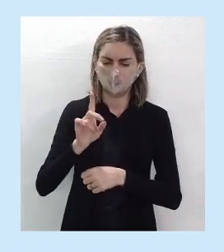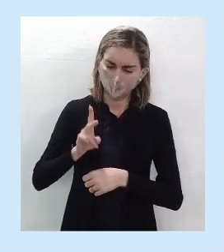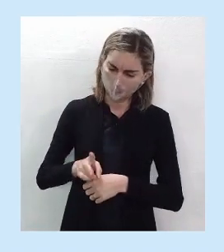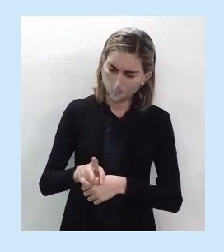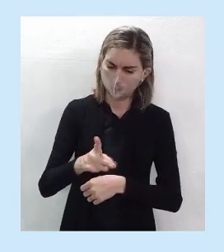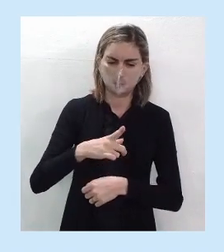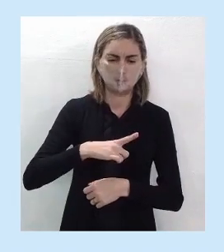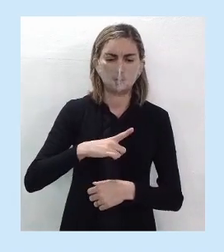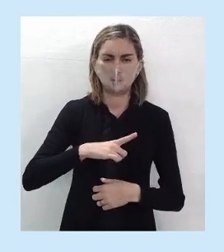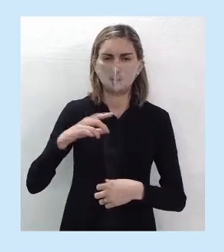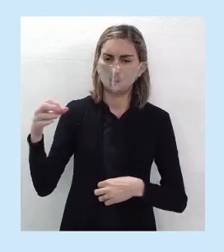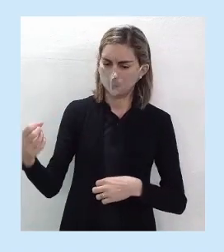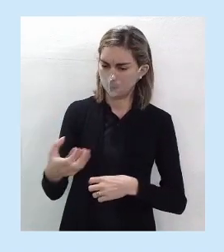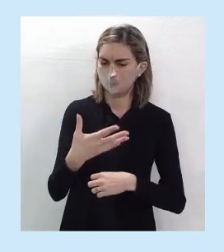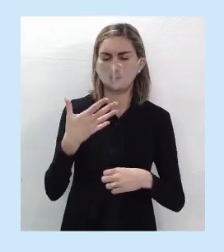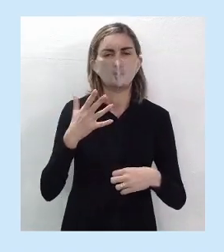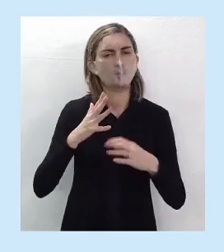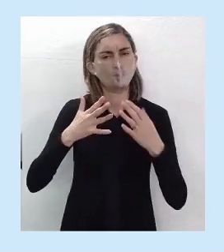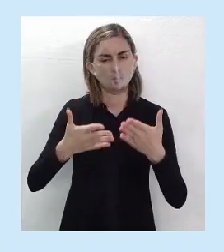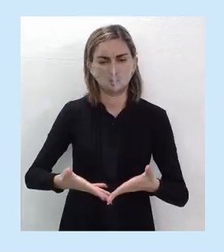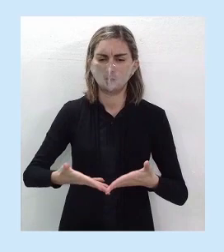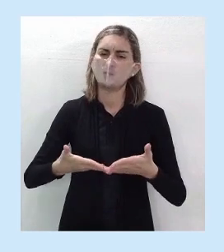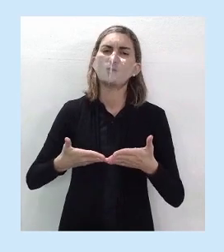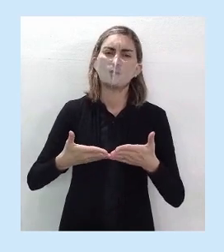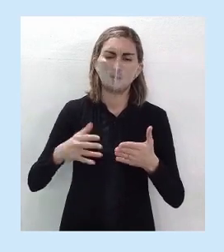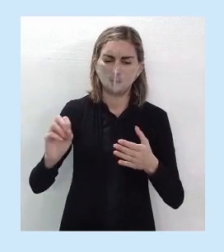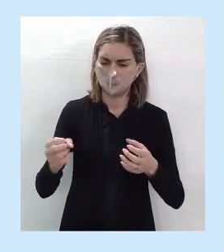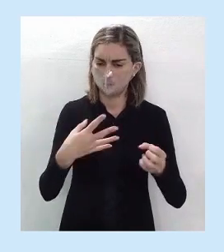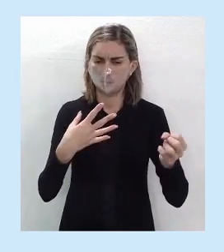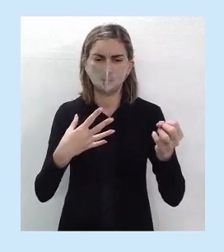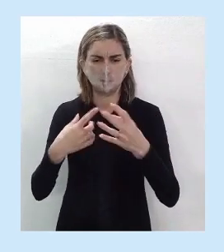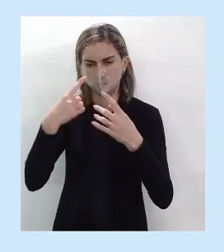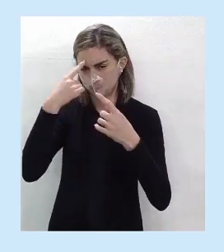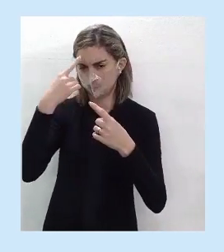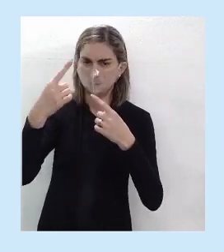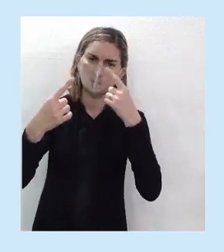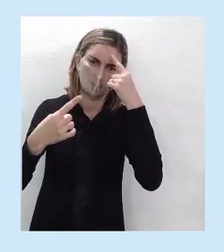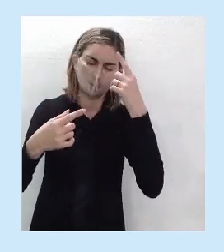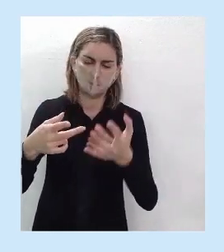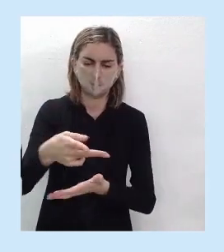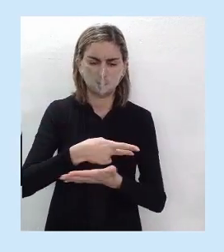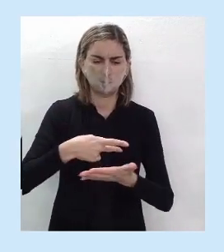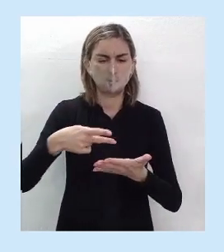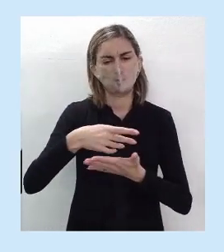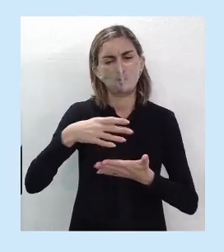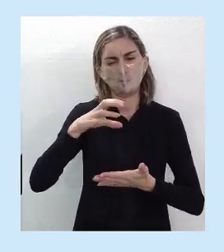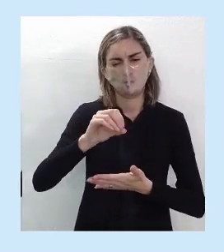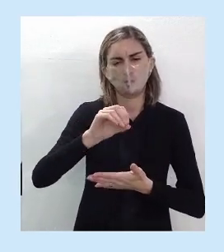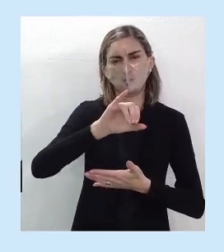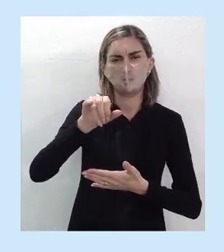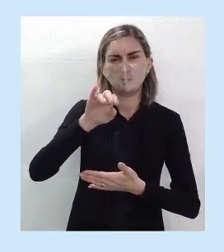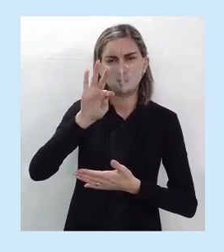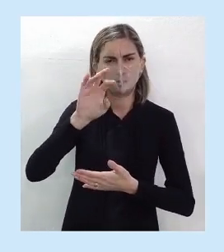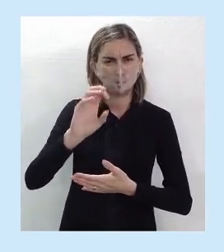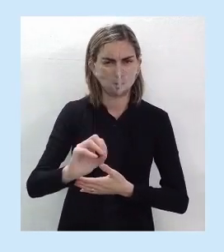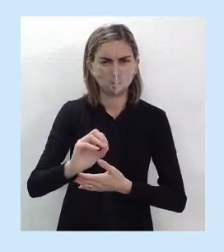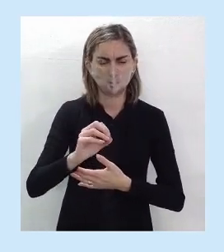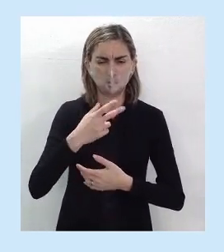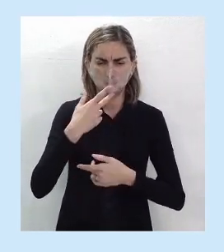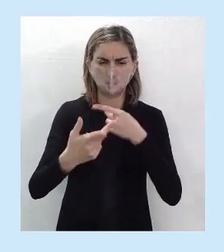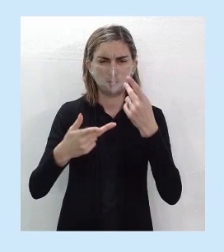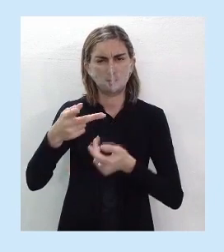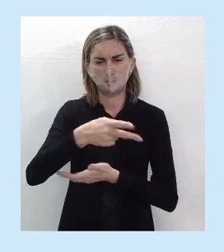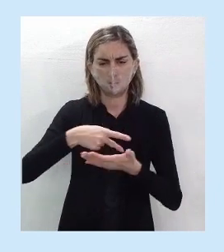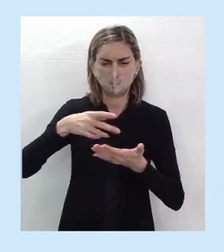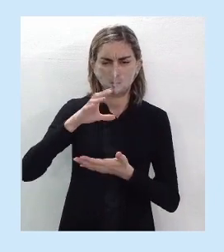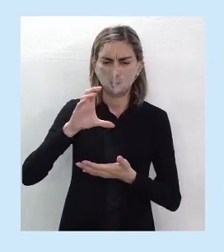aí. Porque tem gente atualmente que já atualizou essa ideia de poema-objeto. A gente